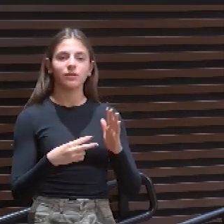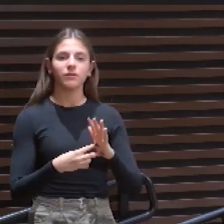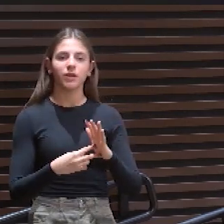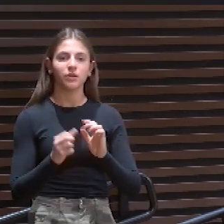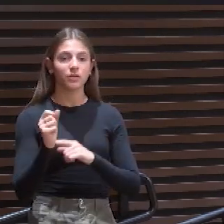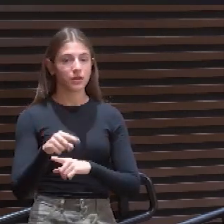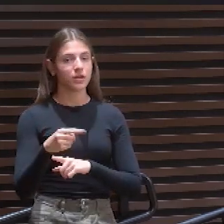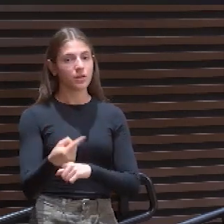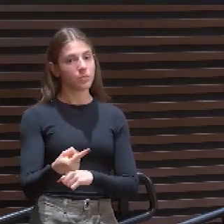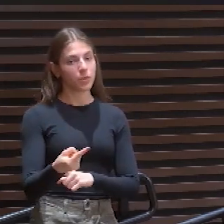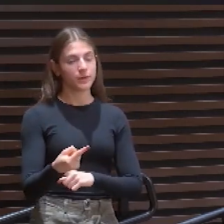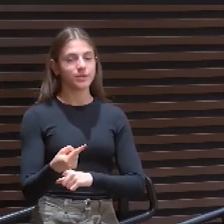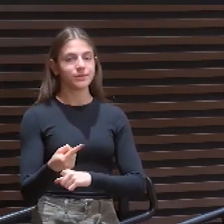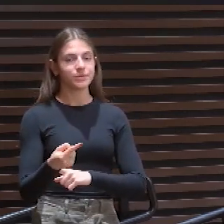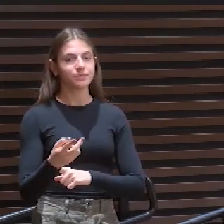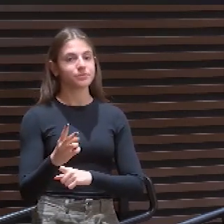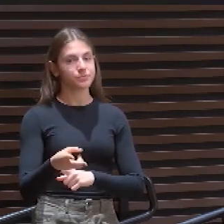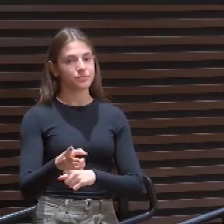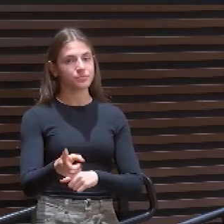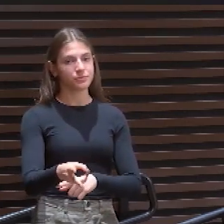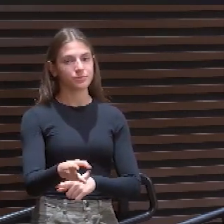depois, na sequência,